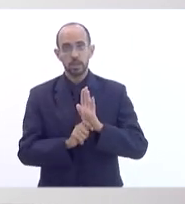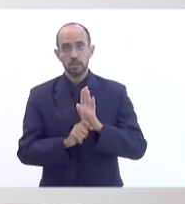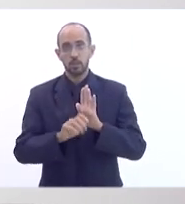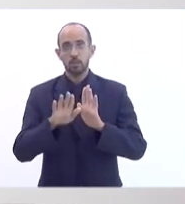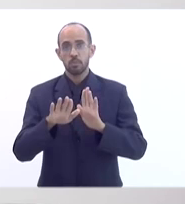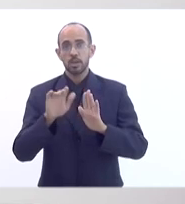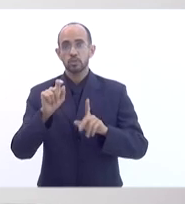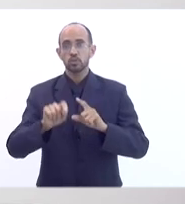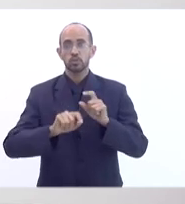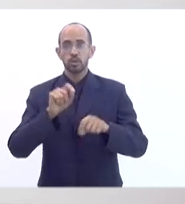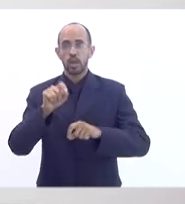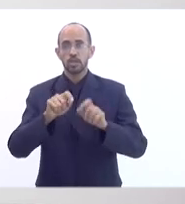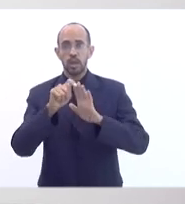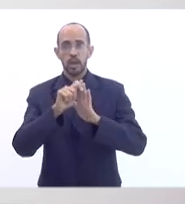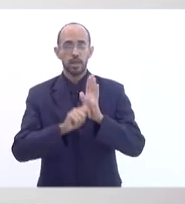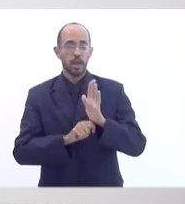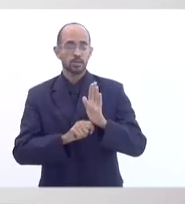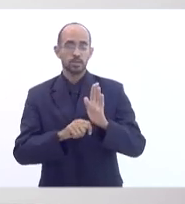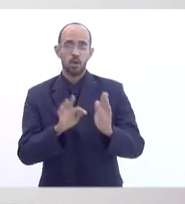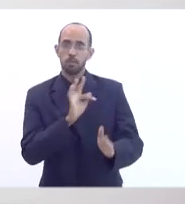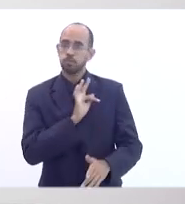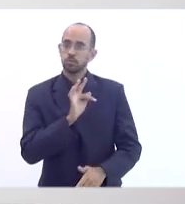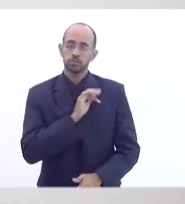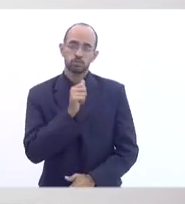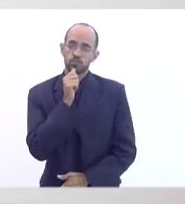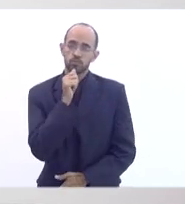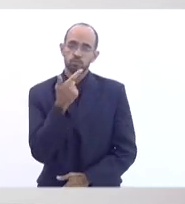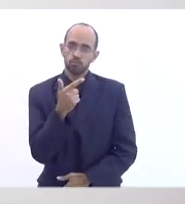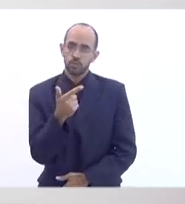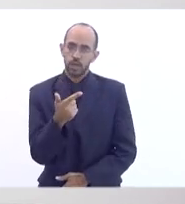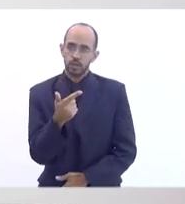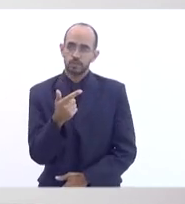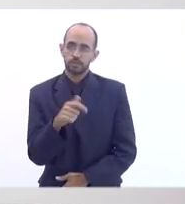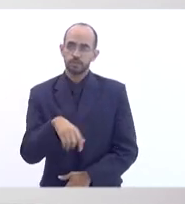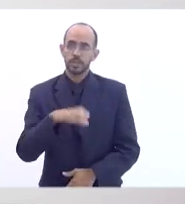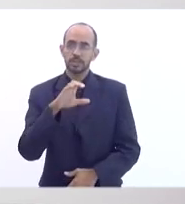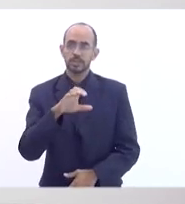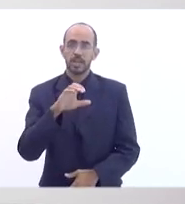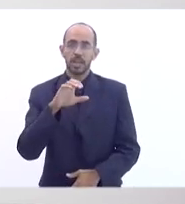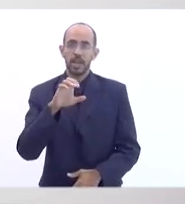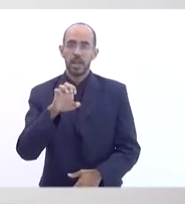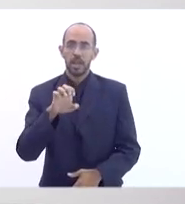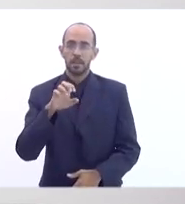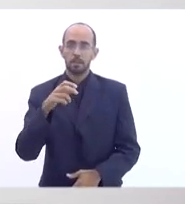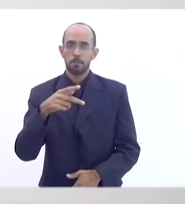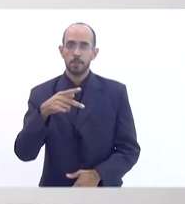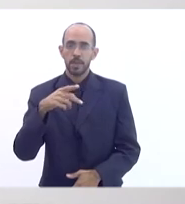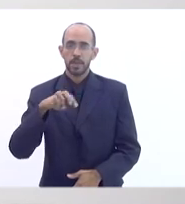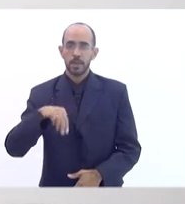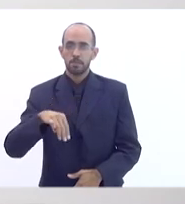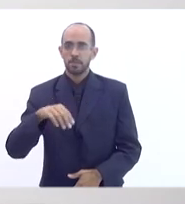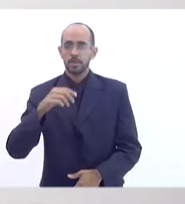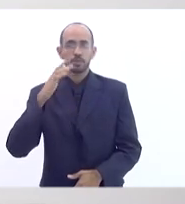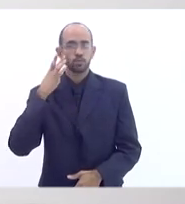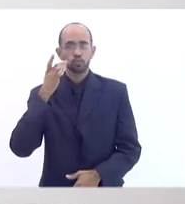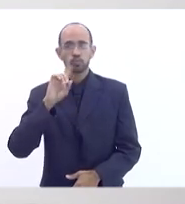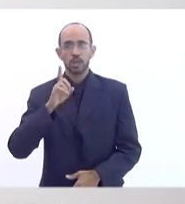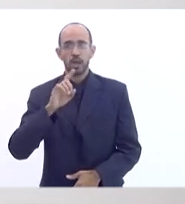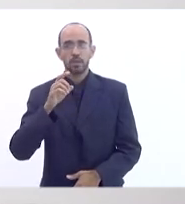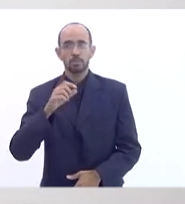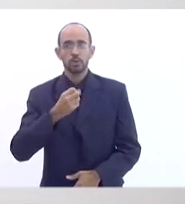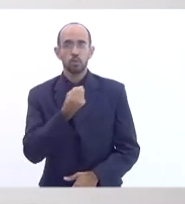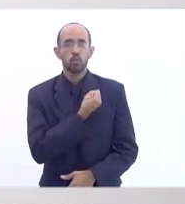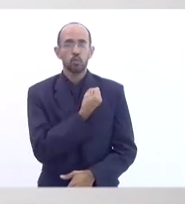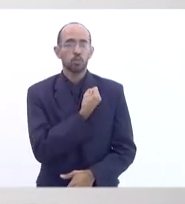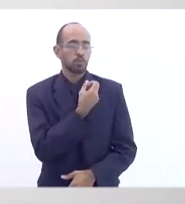não está de posse da Polícia Militar ia ser BM a polícia militar não tem o número dos